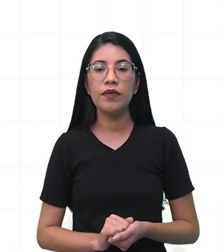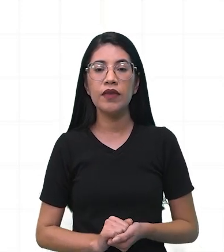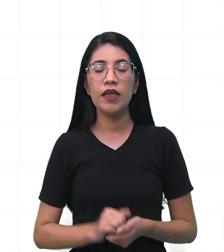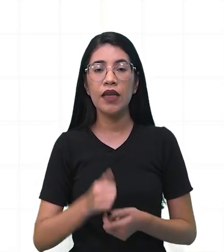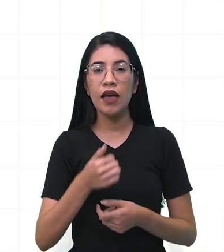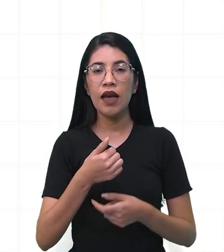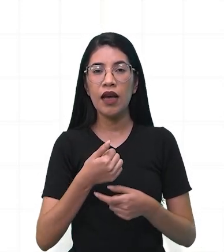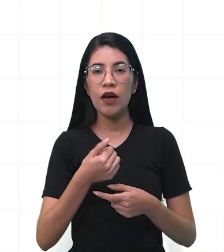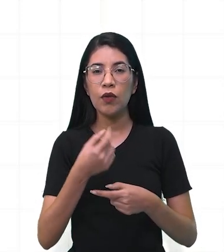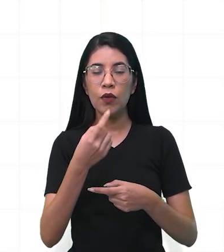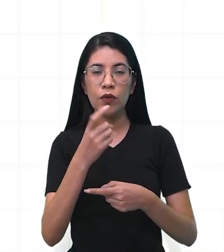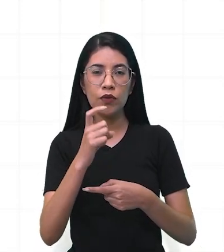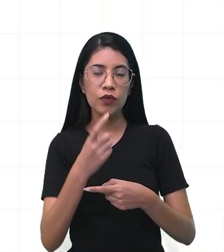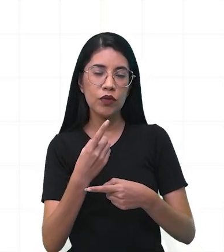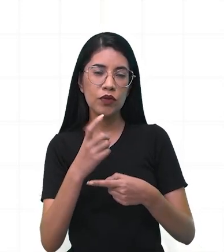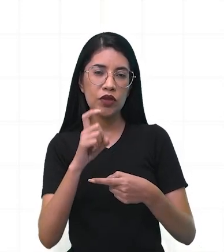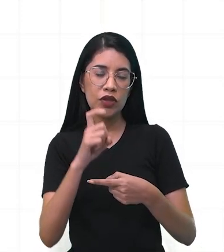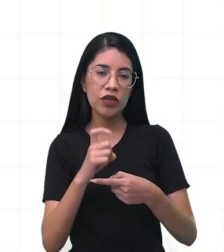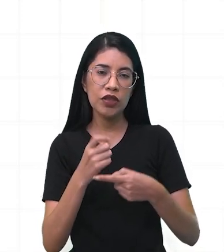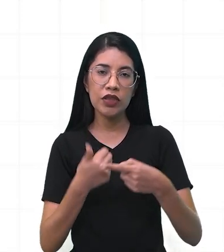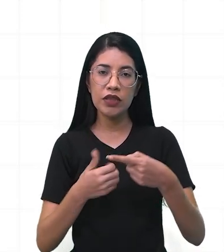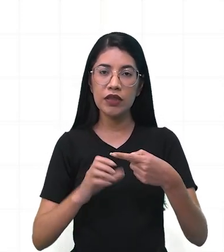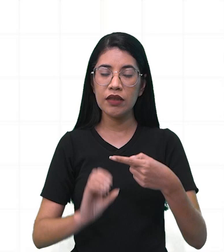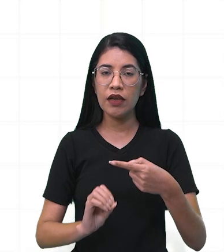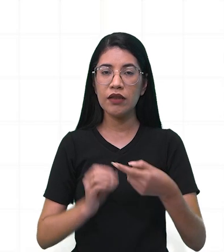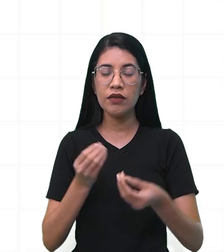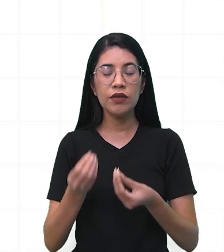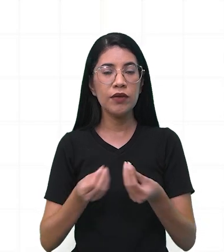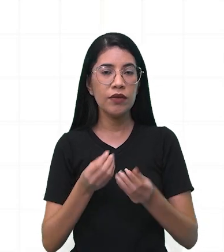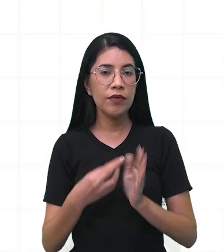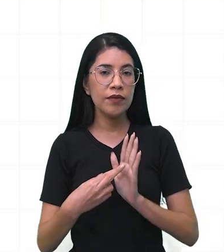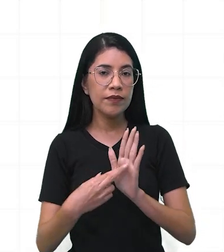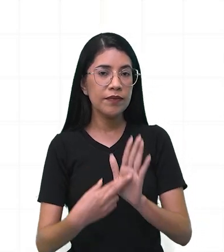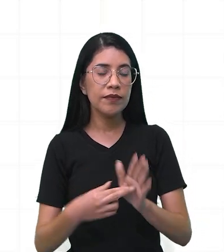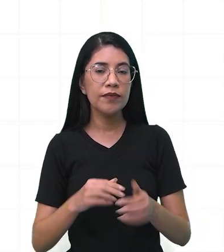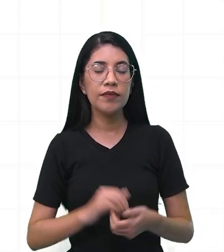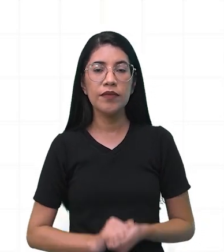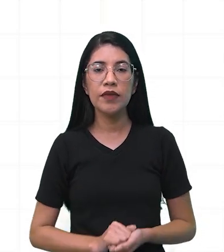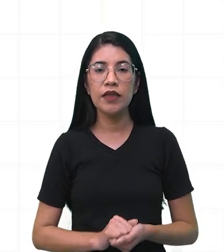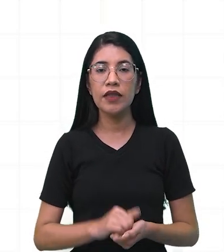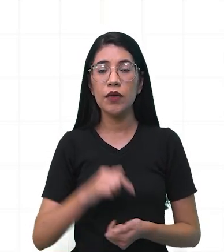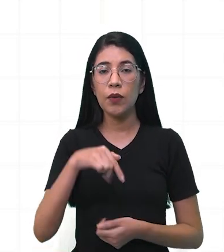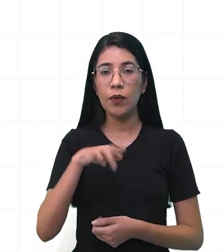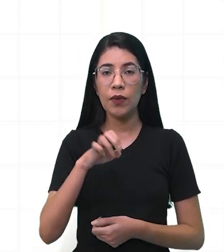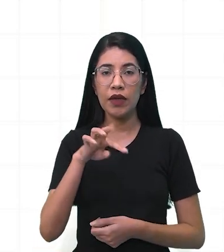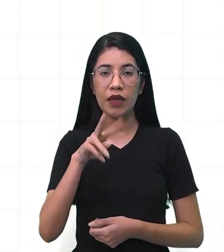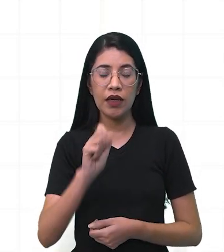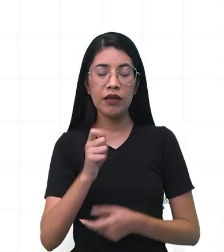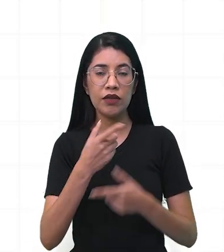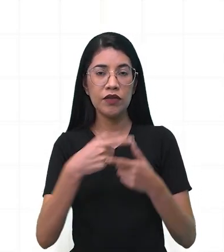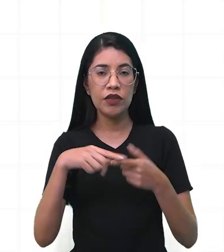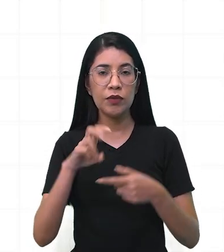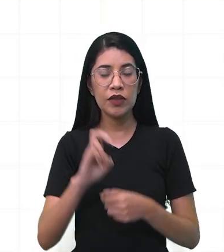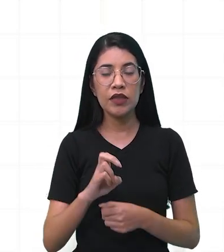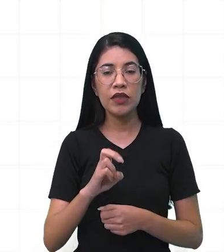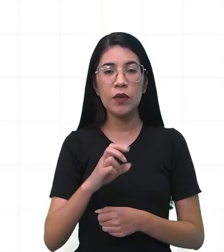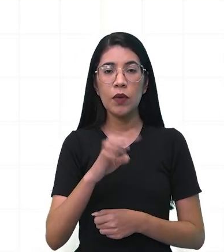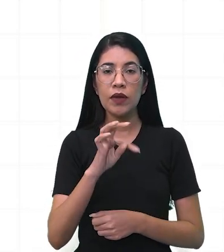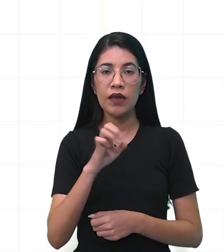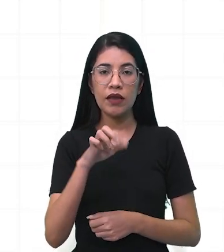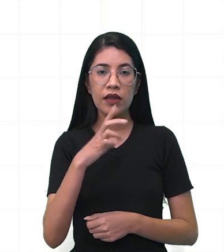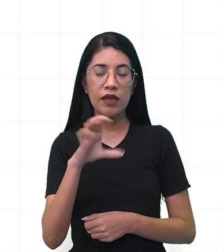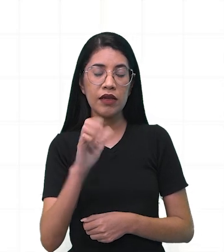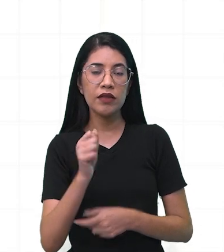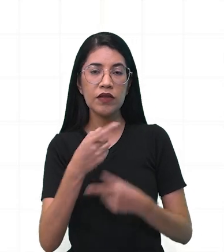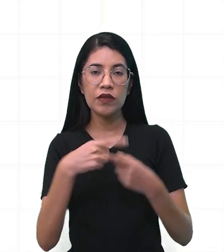décima parte de um número. Ah, professora, agora ficou fácil. Eu já sei que quinta parte é dividido por 5, terça parte dividido